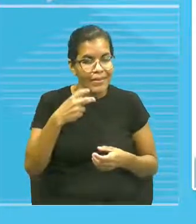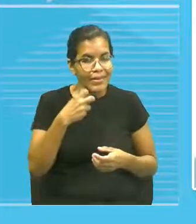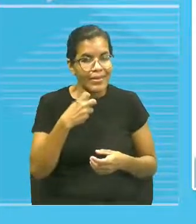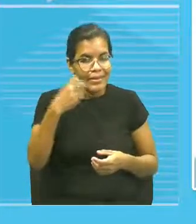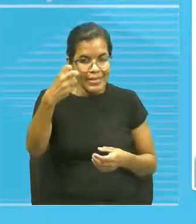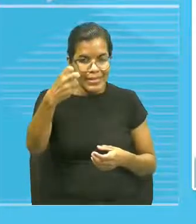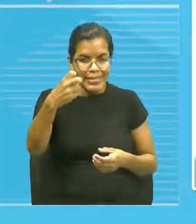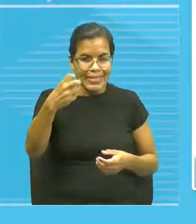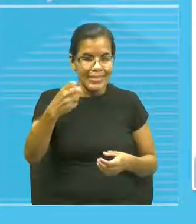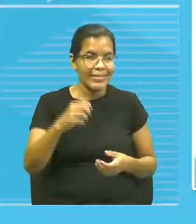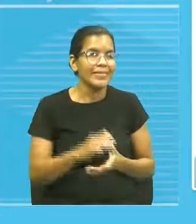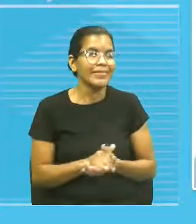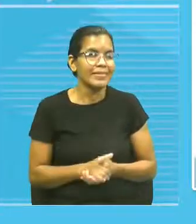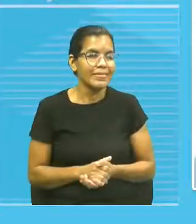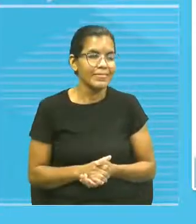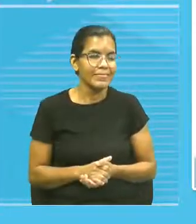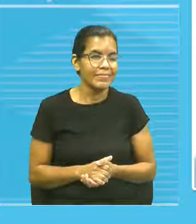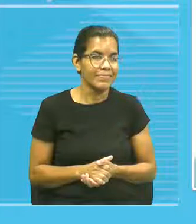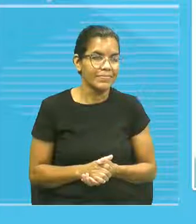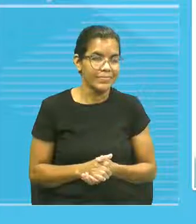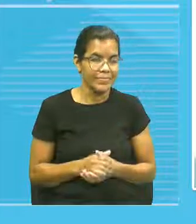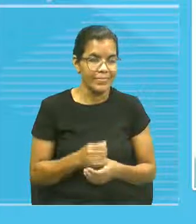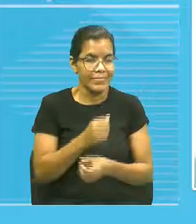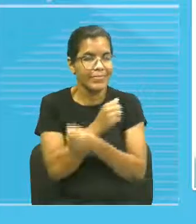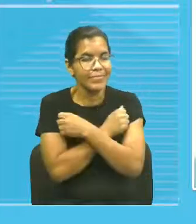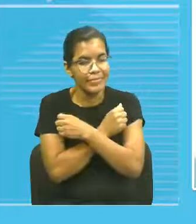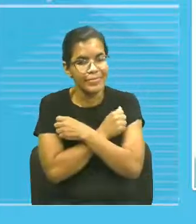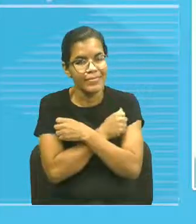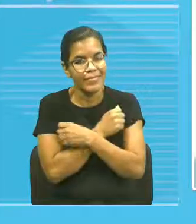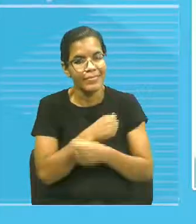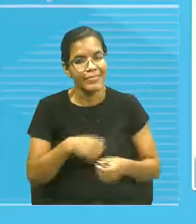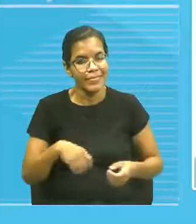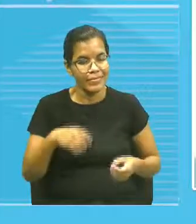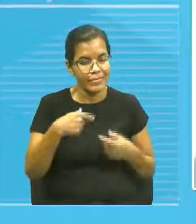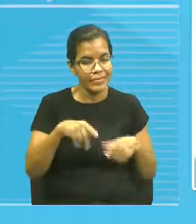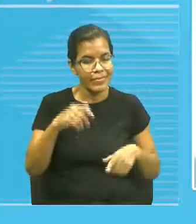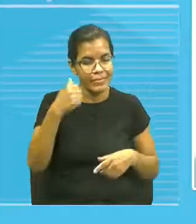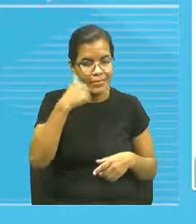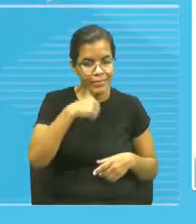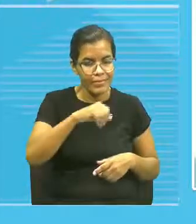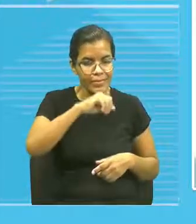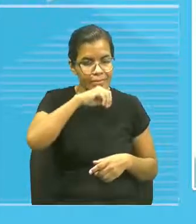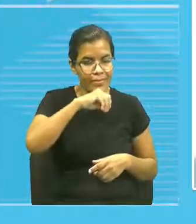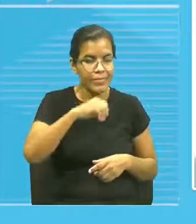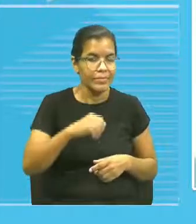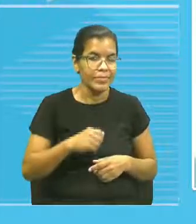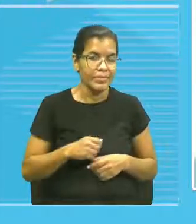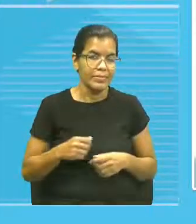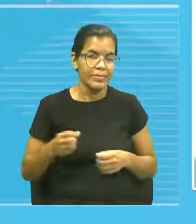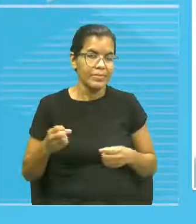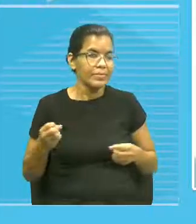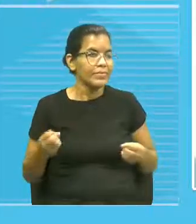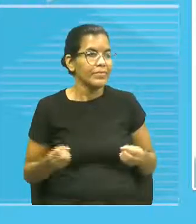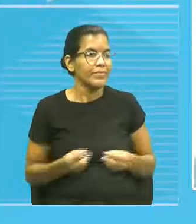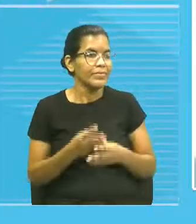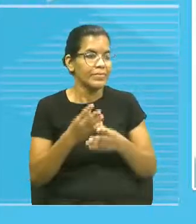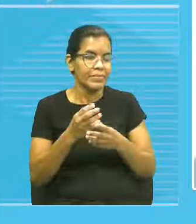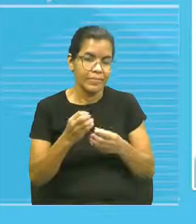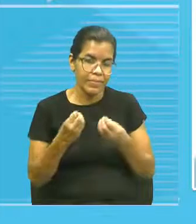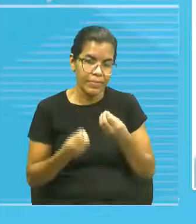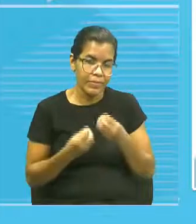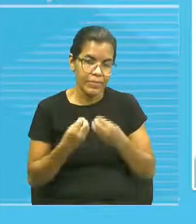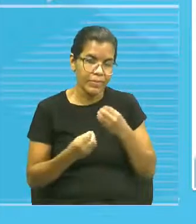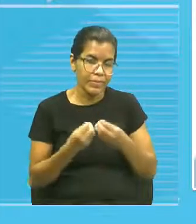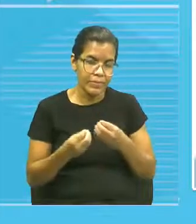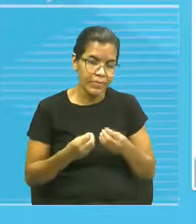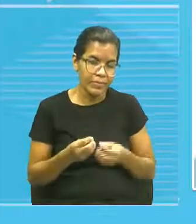né? De um abraço para sua mãe, viu? Que ela criou uma menina muito gente boa. Eu